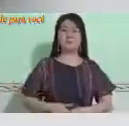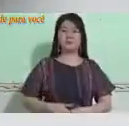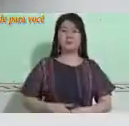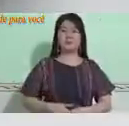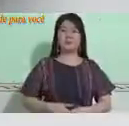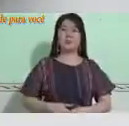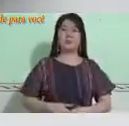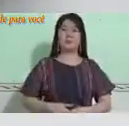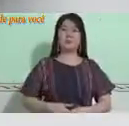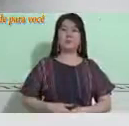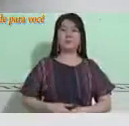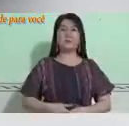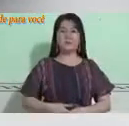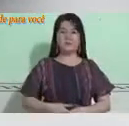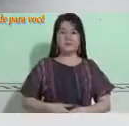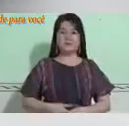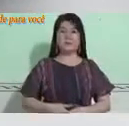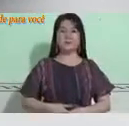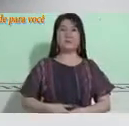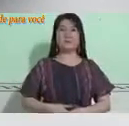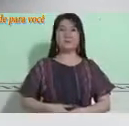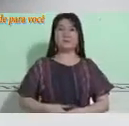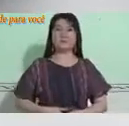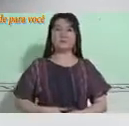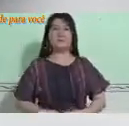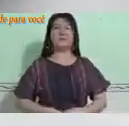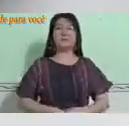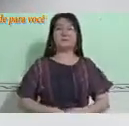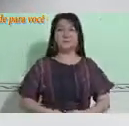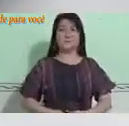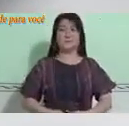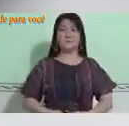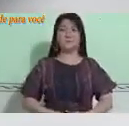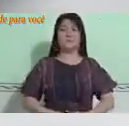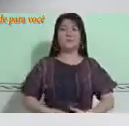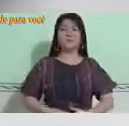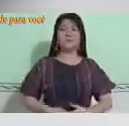CONFIRAS 12 principais causas da menstruação atrasada